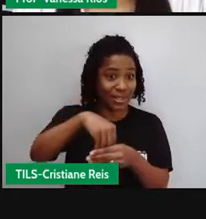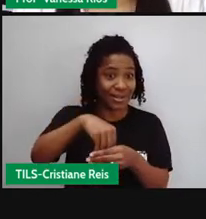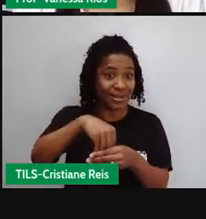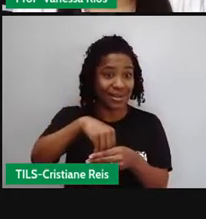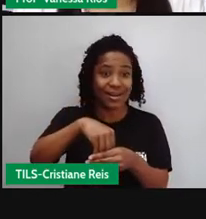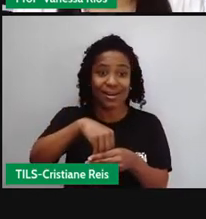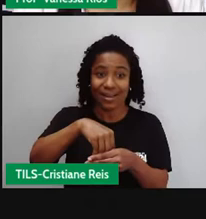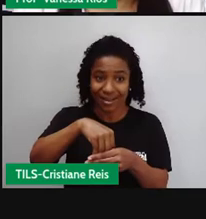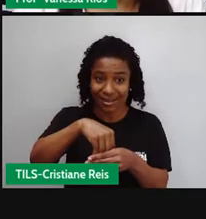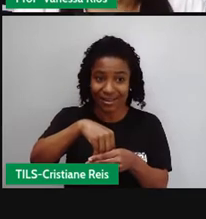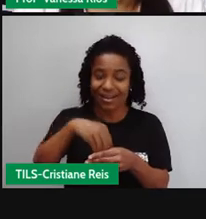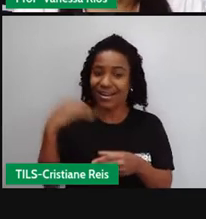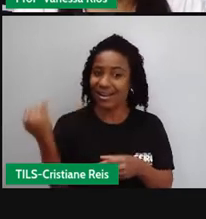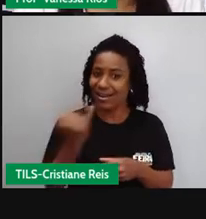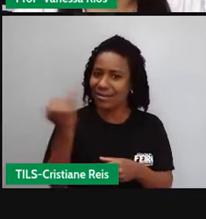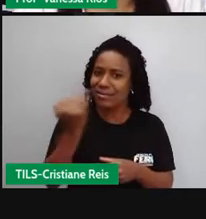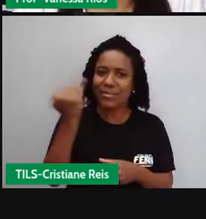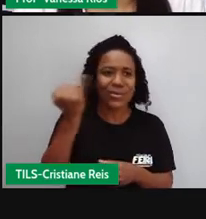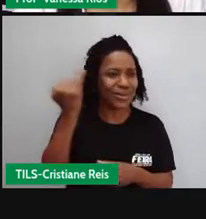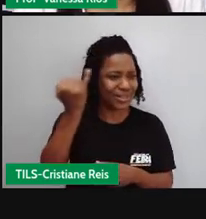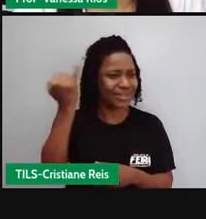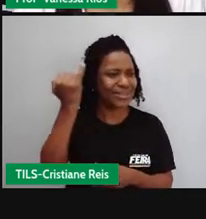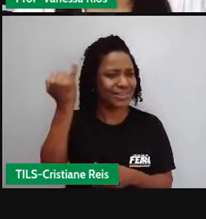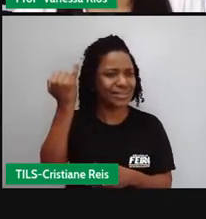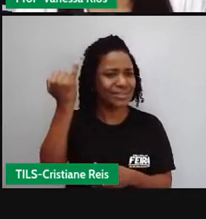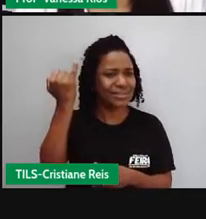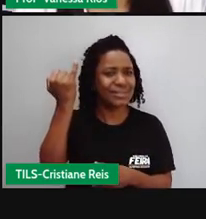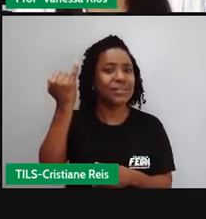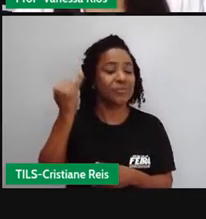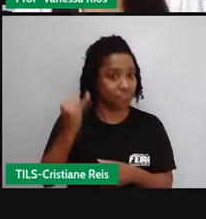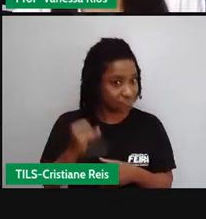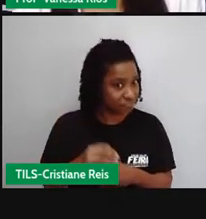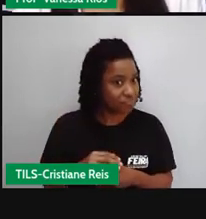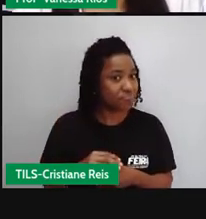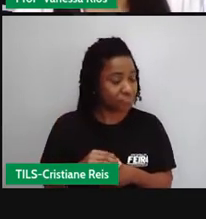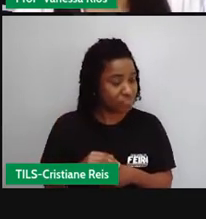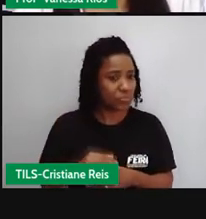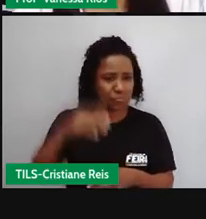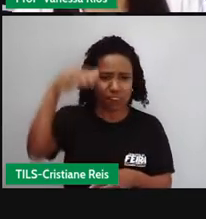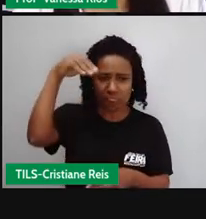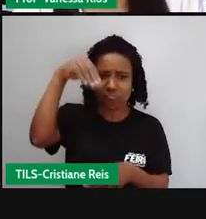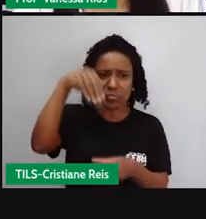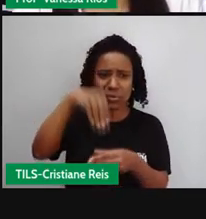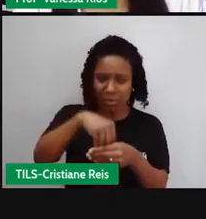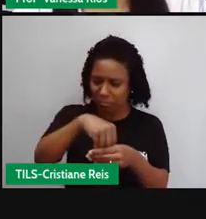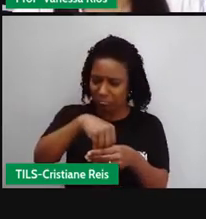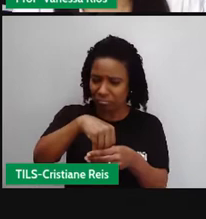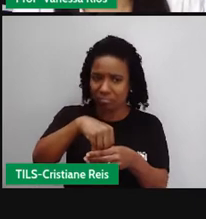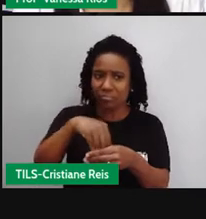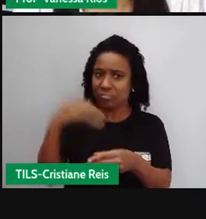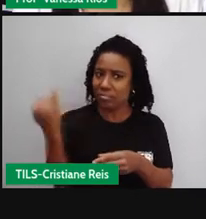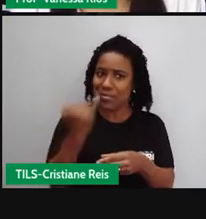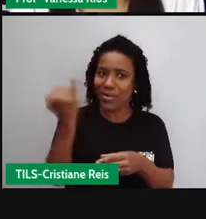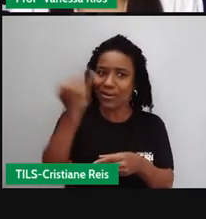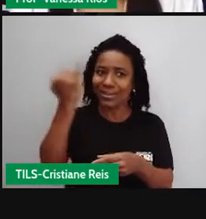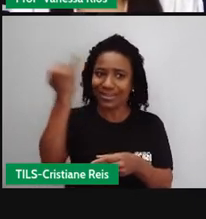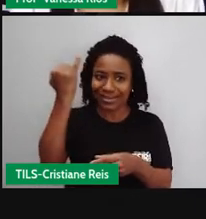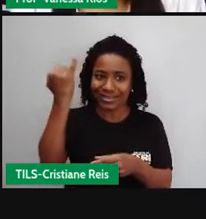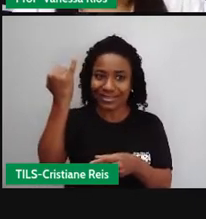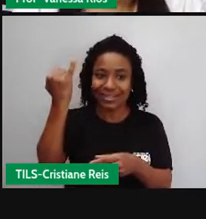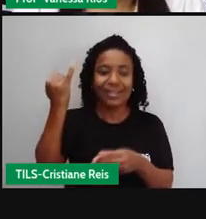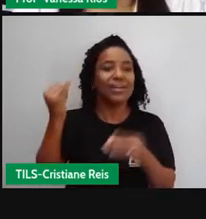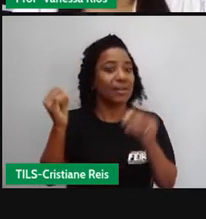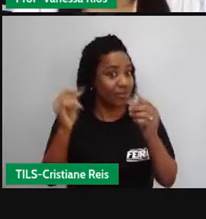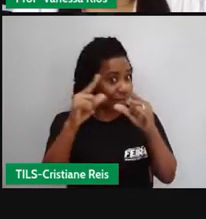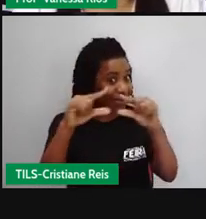Olha só que frase forte, né? Que frase que traz aí um pensamento, uma reflexão. Eu sei que aí vocês ainda não